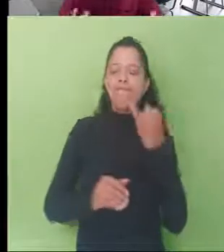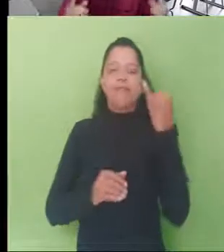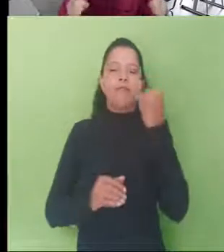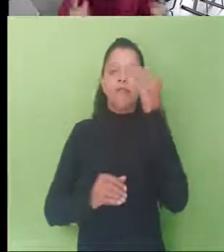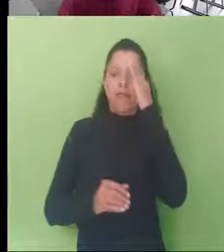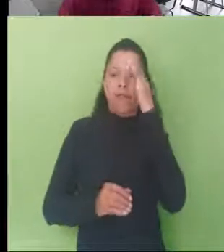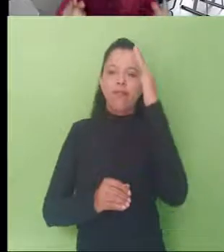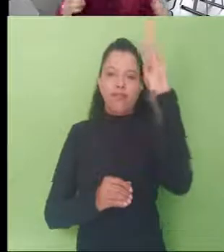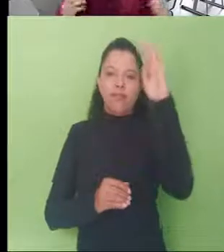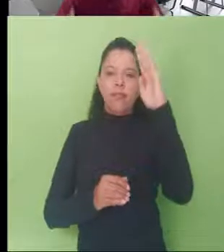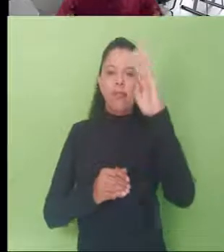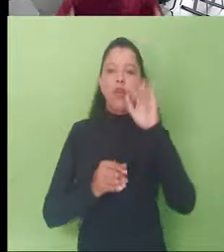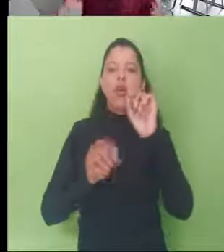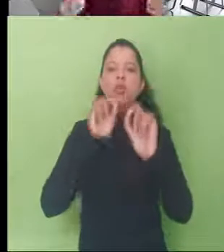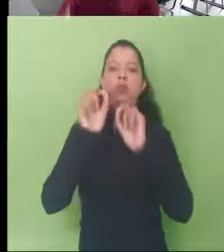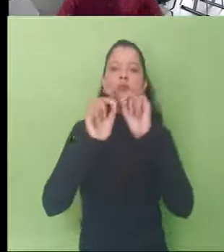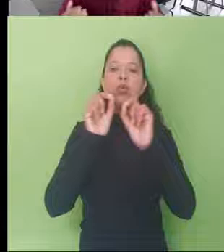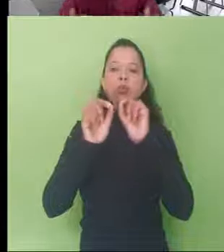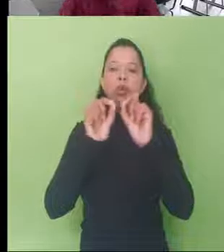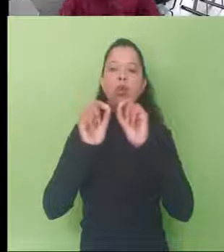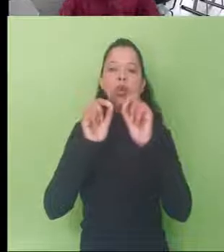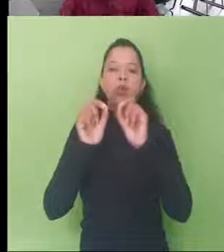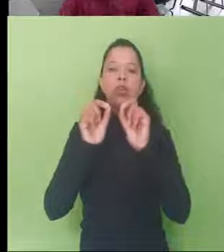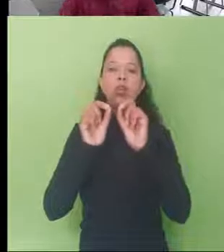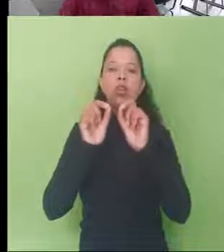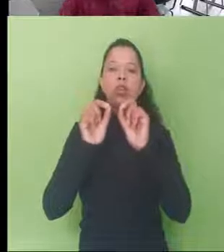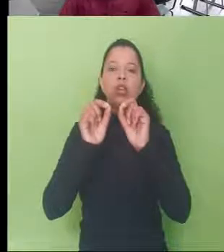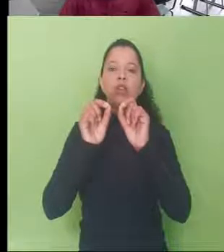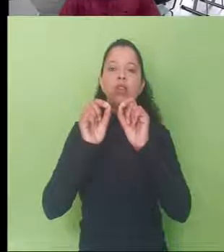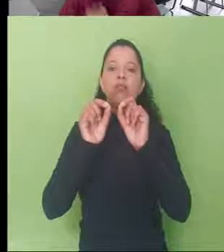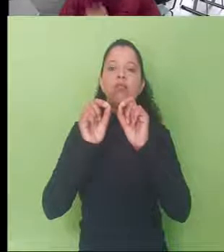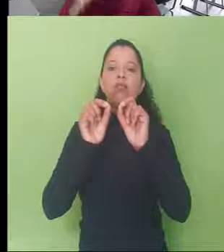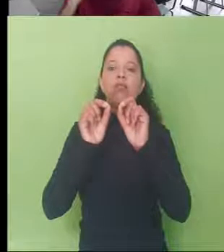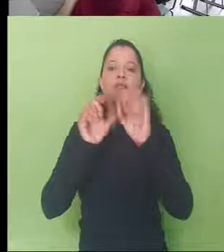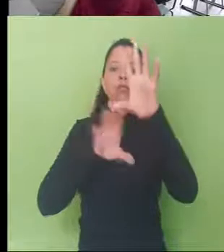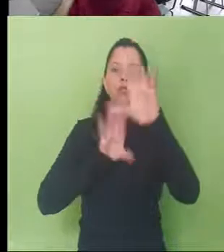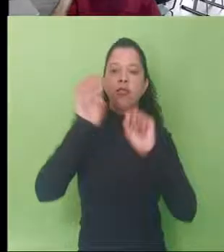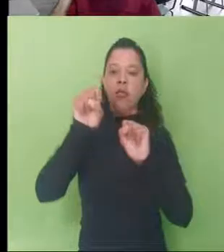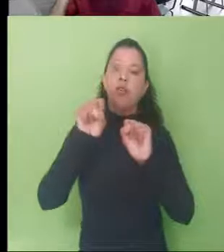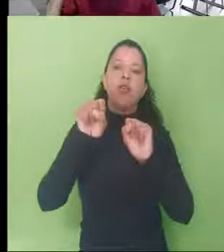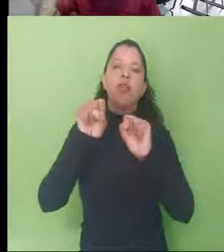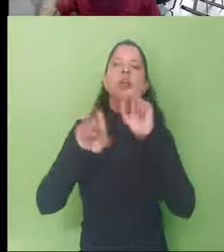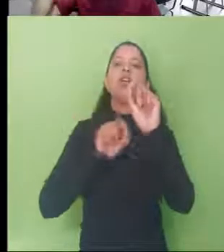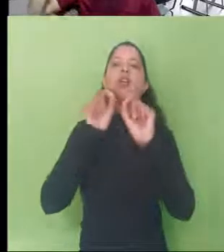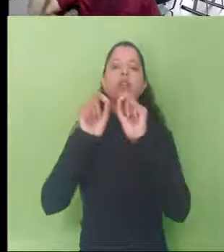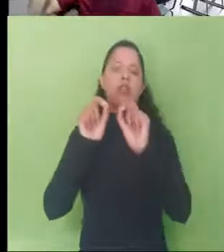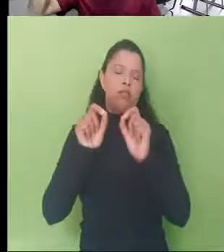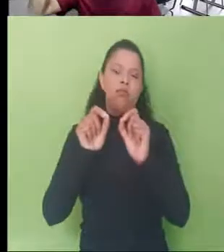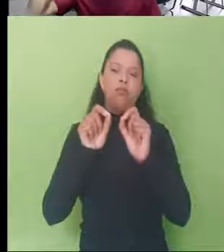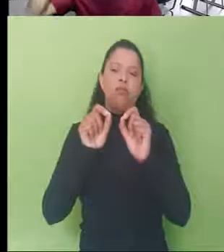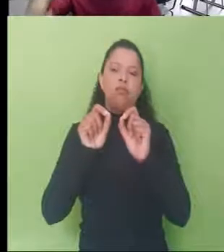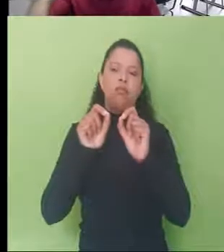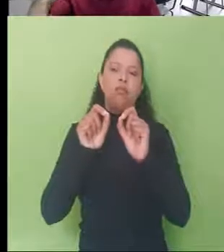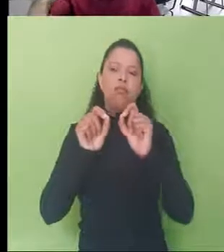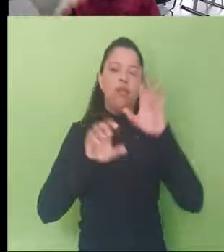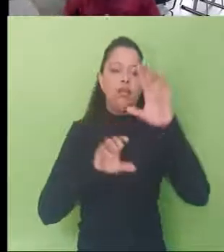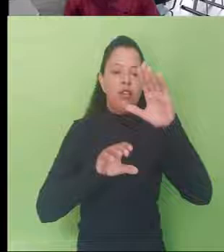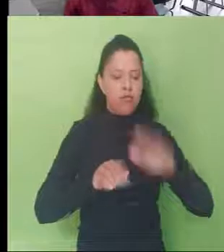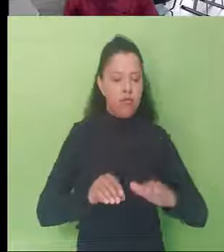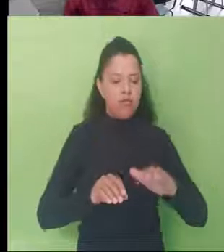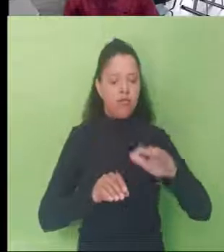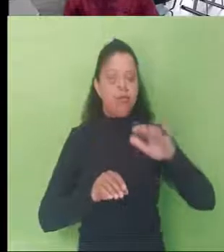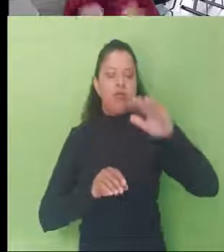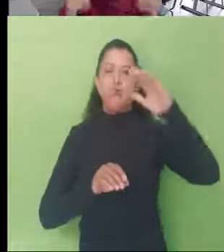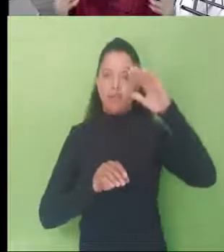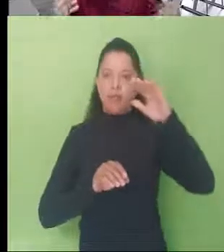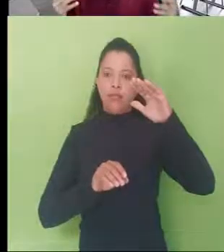O que você quer ser quando você crescer? Quando você chegar na fase adulta, que profissão você